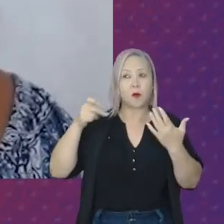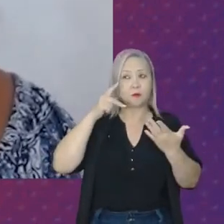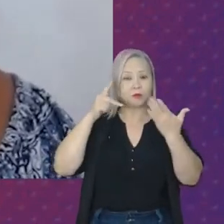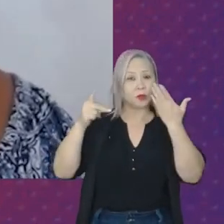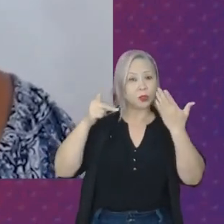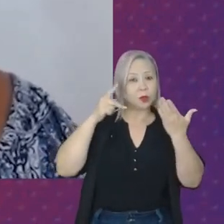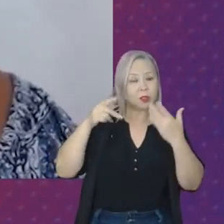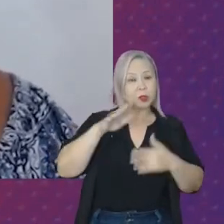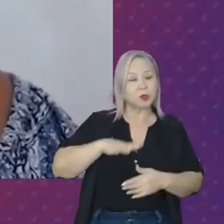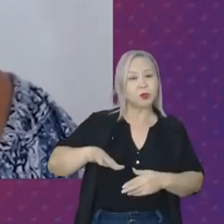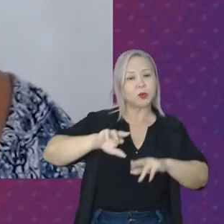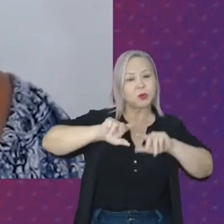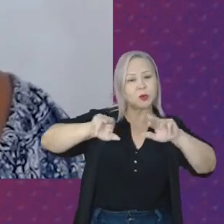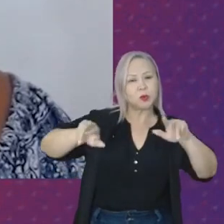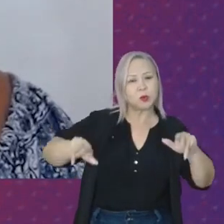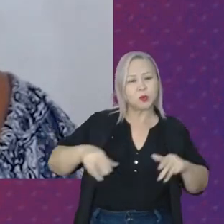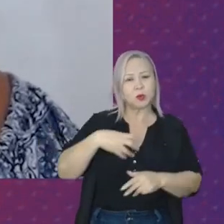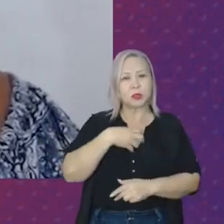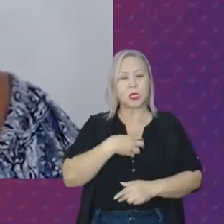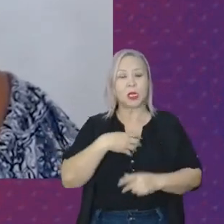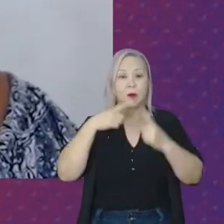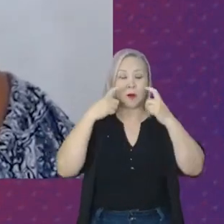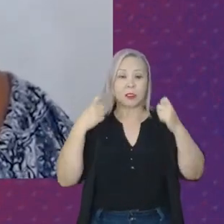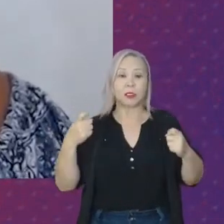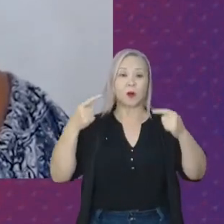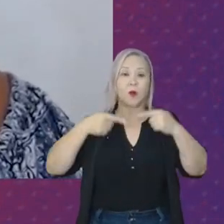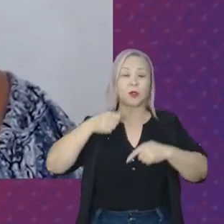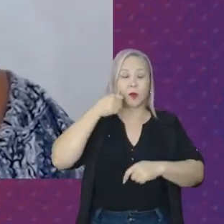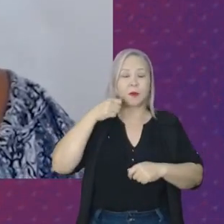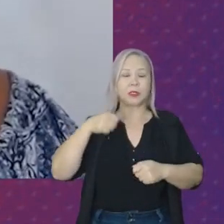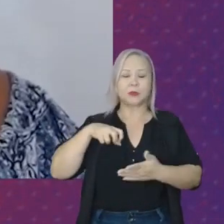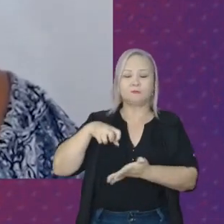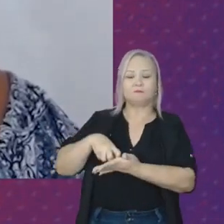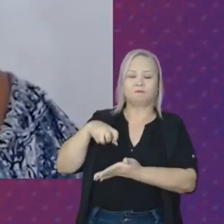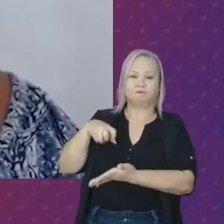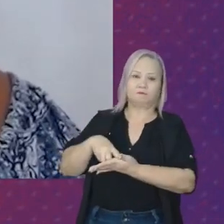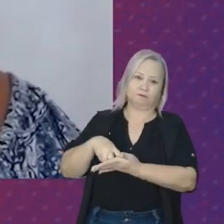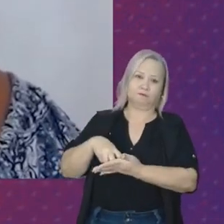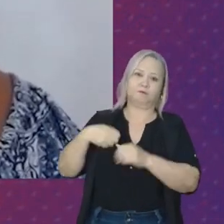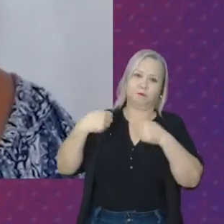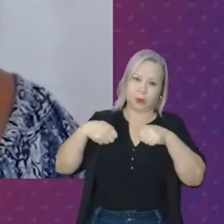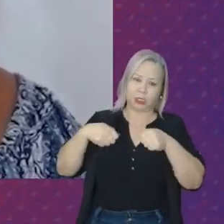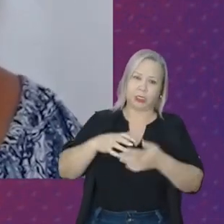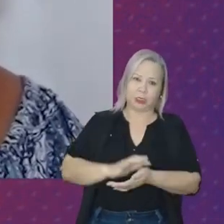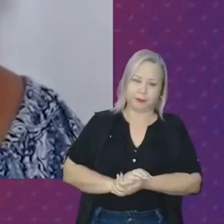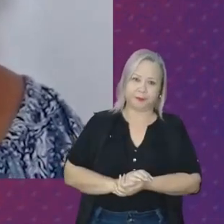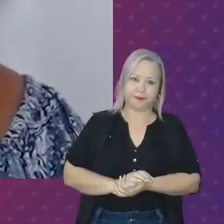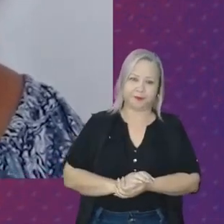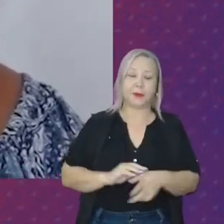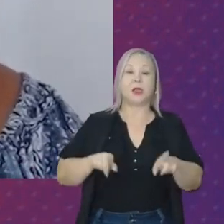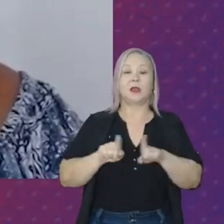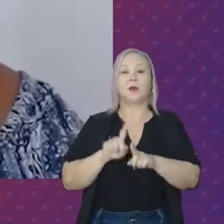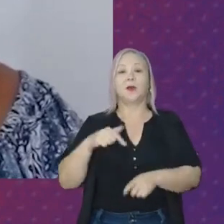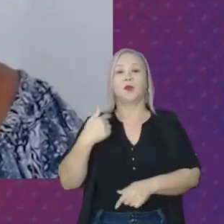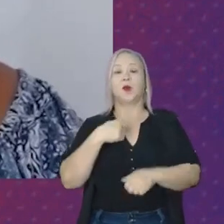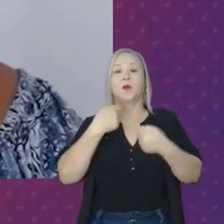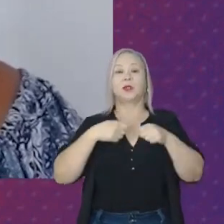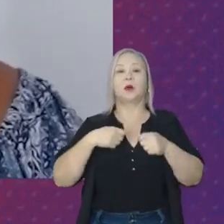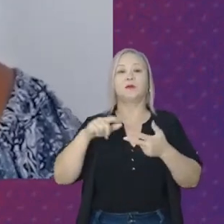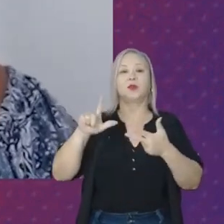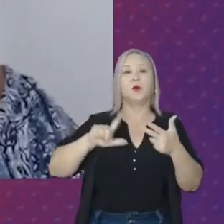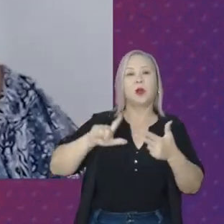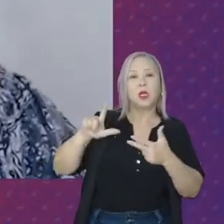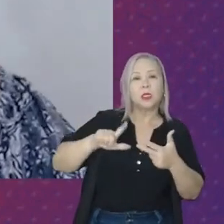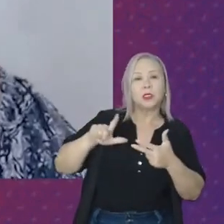psicológica, todas as formas de violência contra a mulher precisam ser punidas. Inclusive, a gente precisa de uma